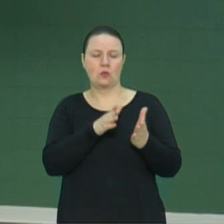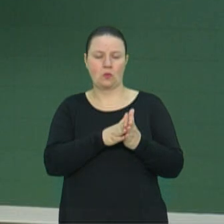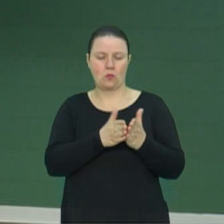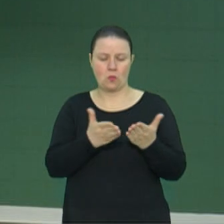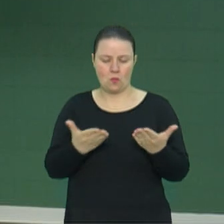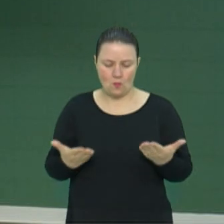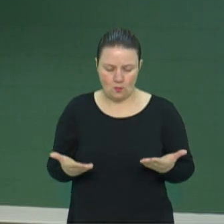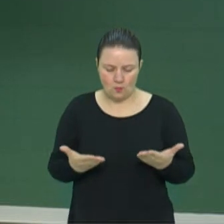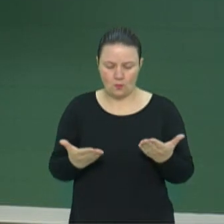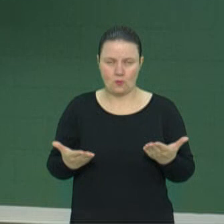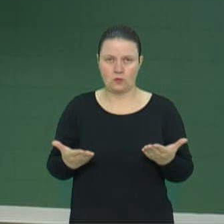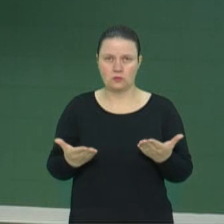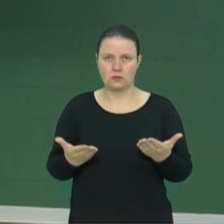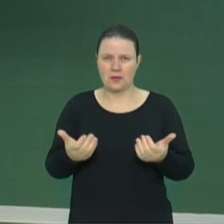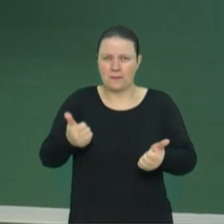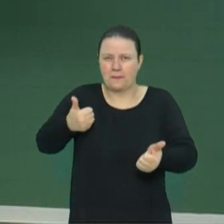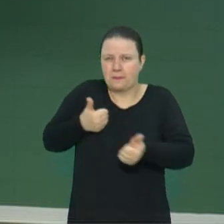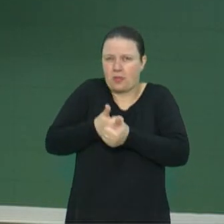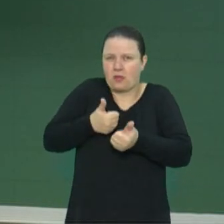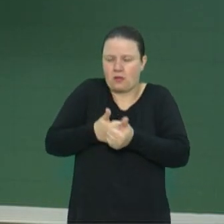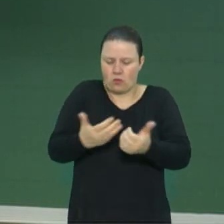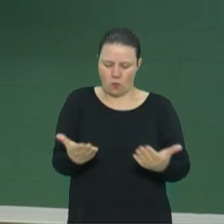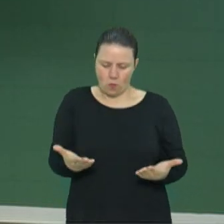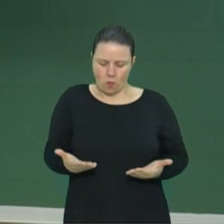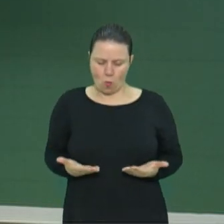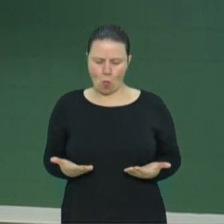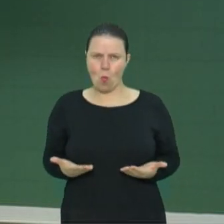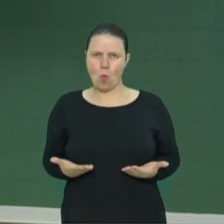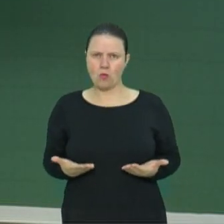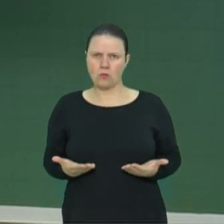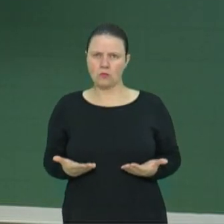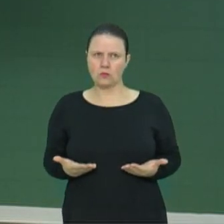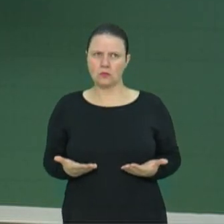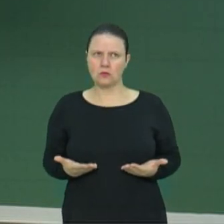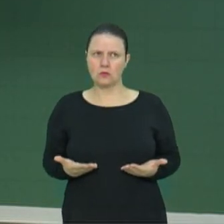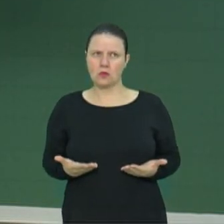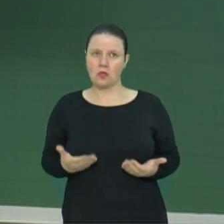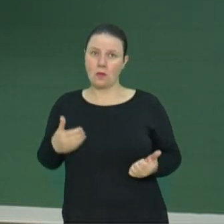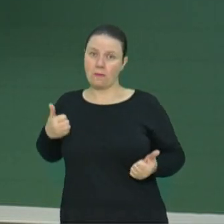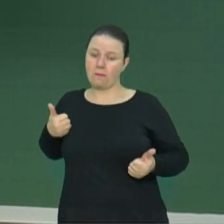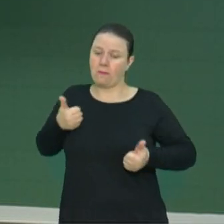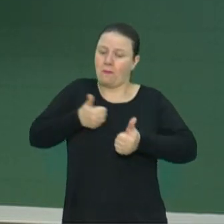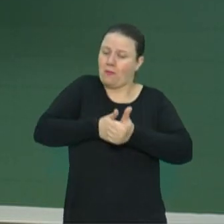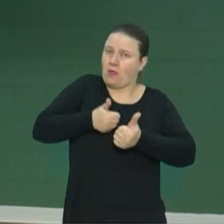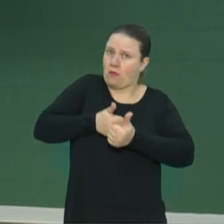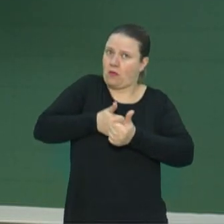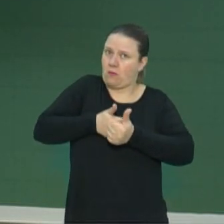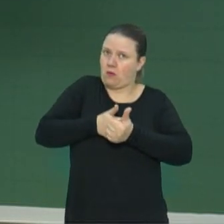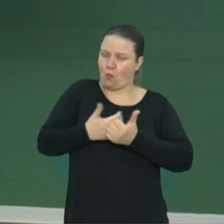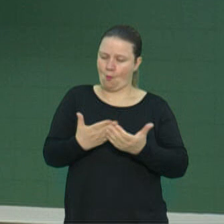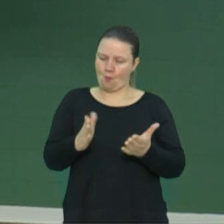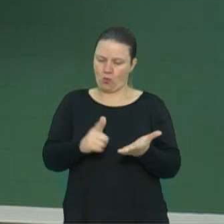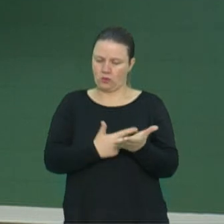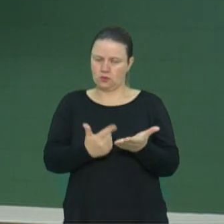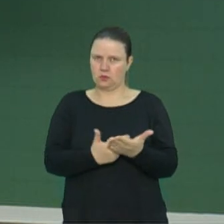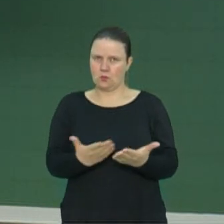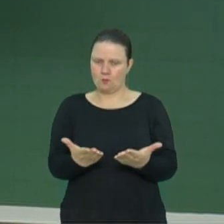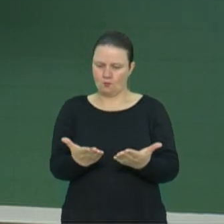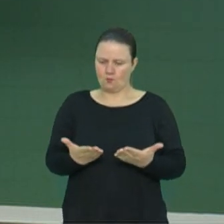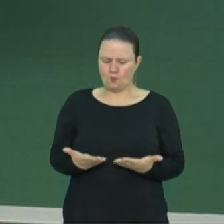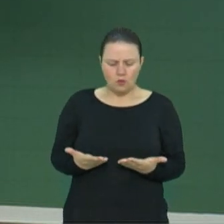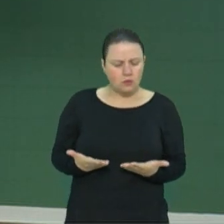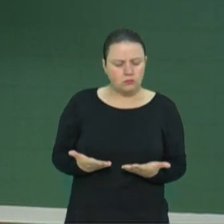muito cerca dele, está bem perto dele. Então, quando algo está bem pertinho da gente, muito